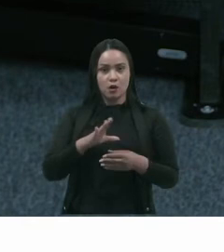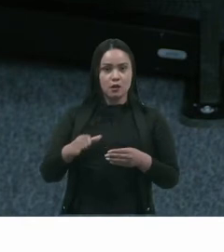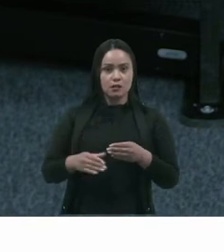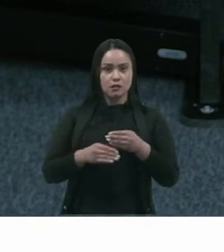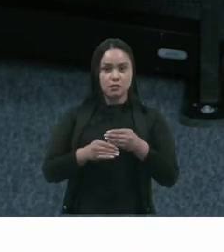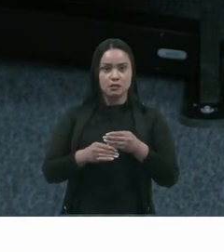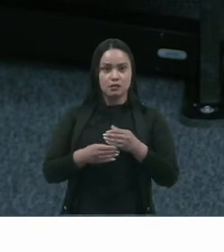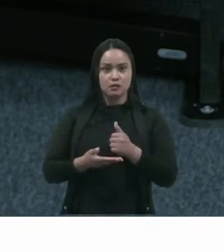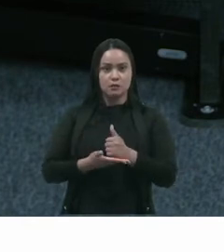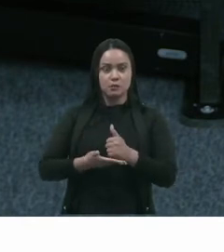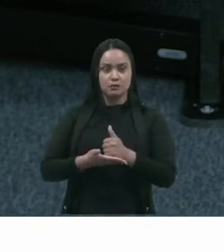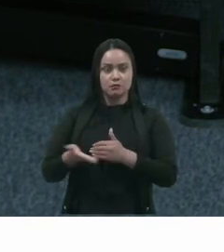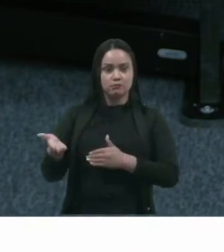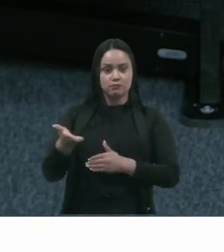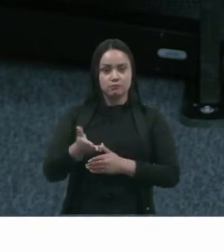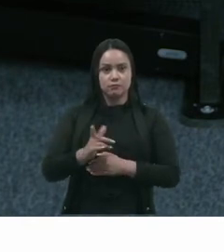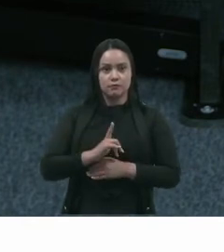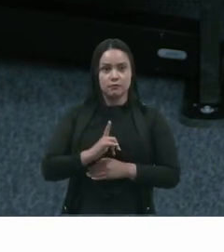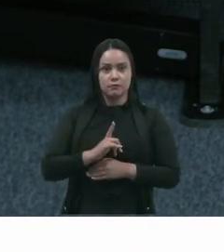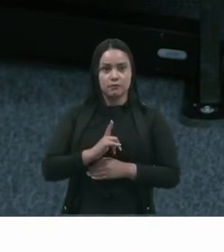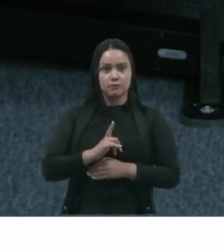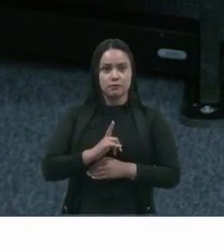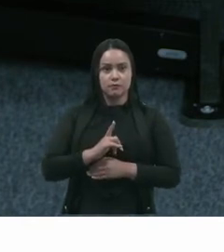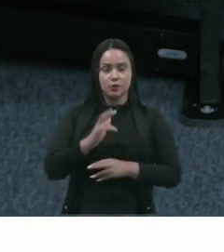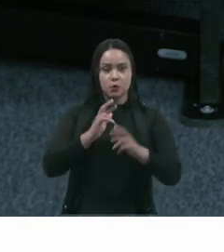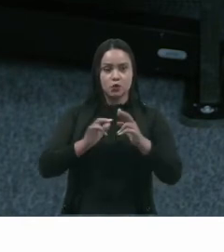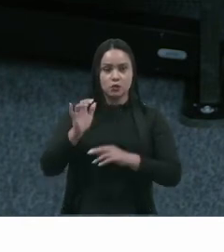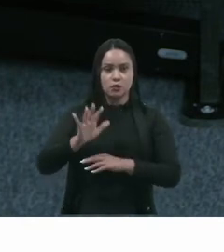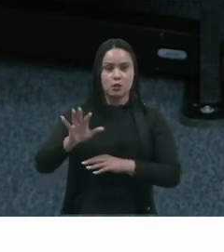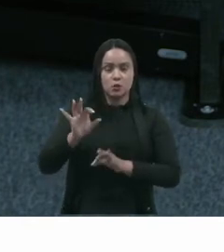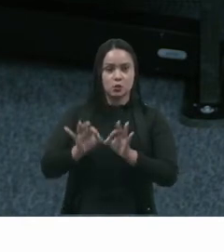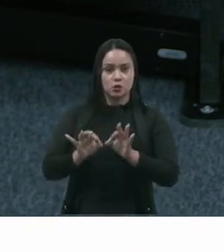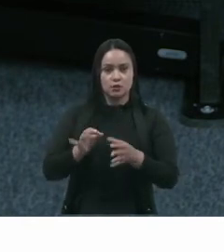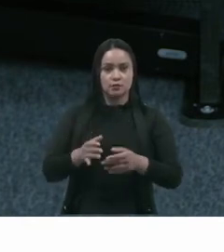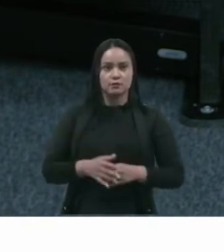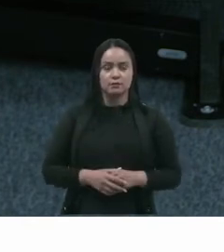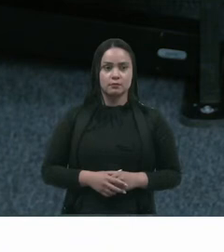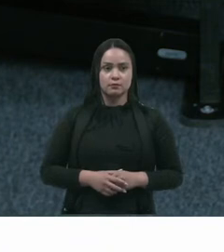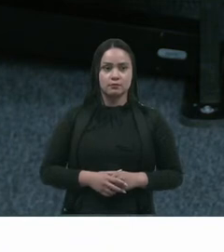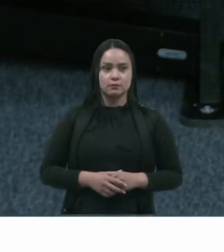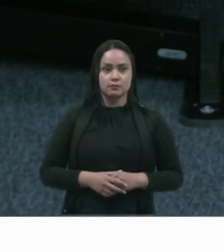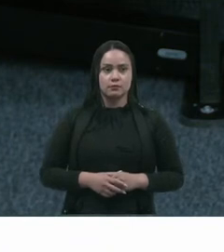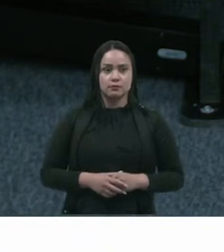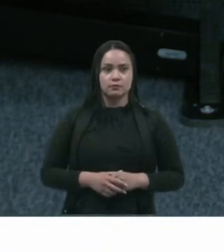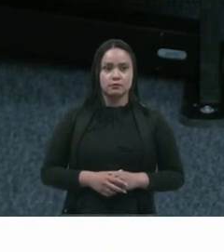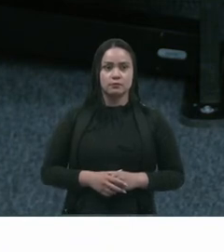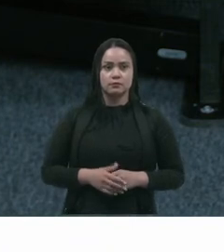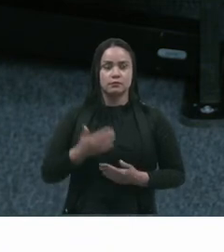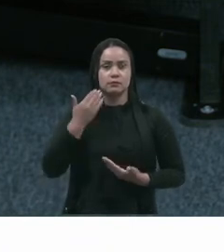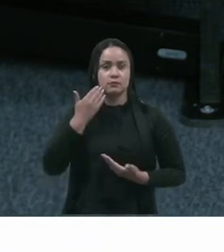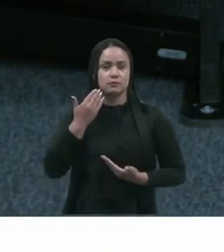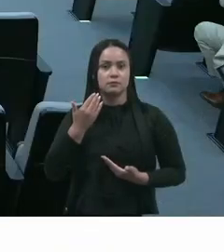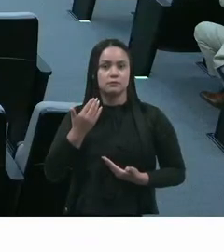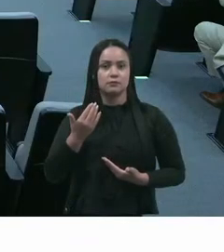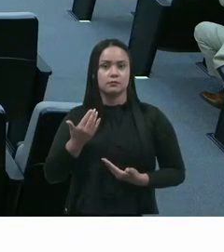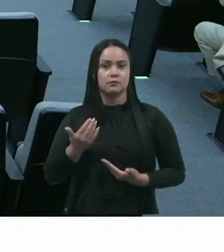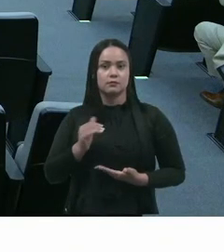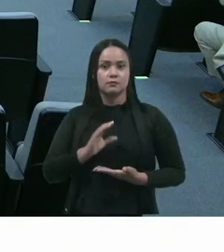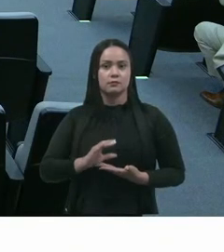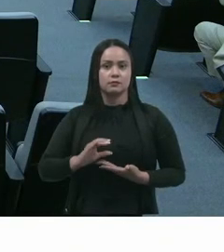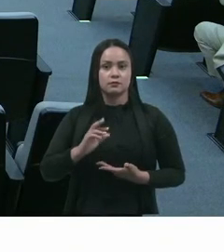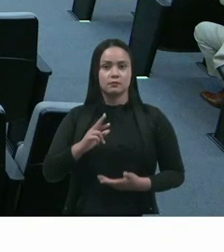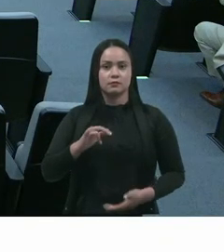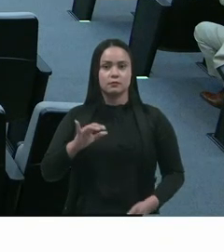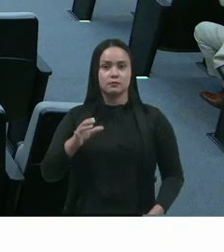acrescido dos fundamentos trazidos pelo eminente corregedor nacional de justiça. Obrigada, conselheiro